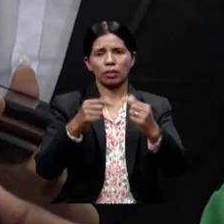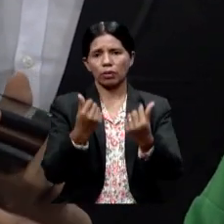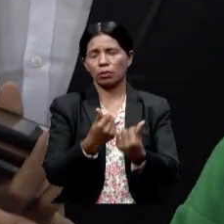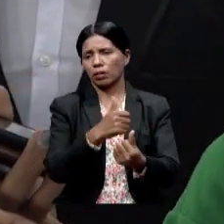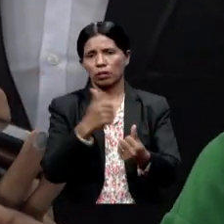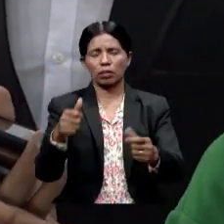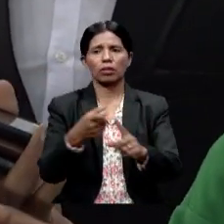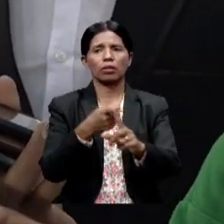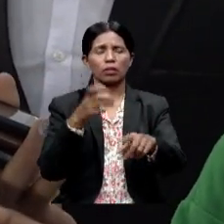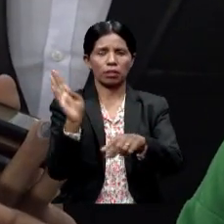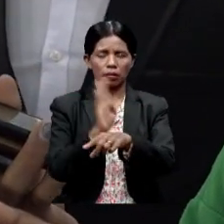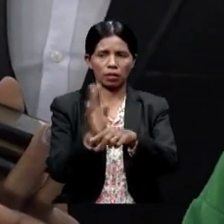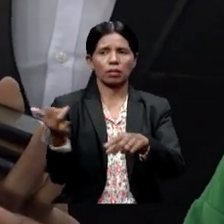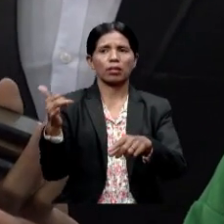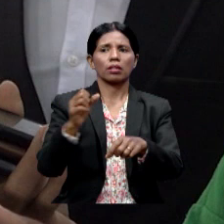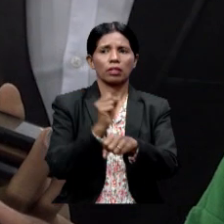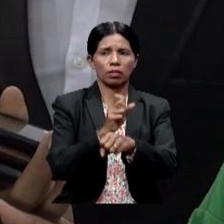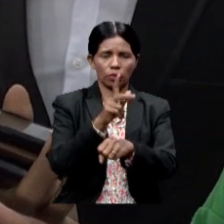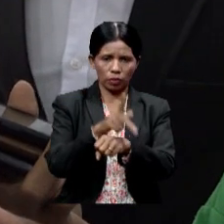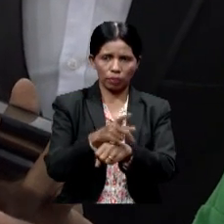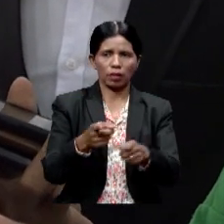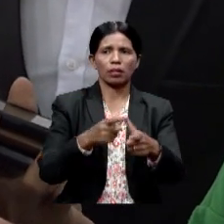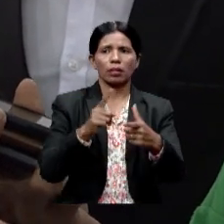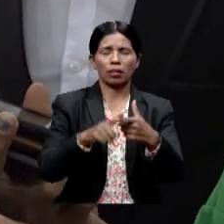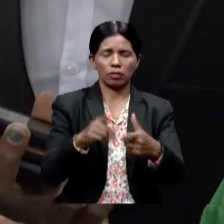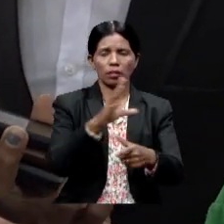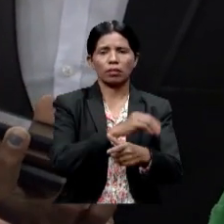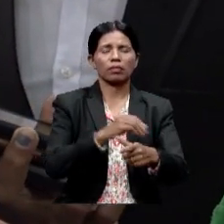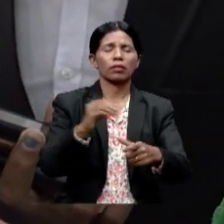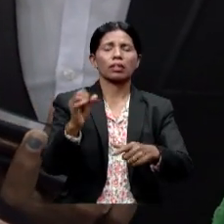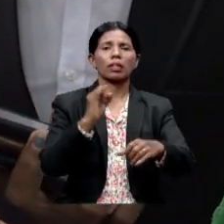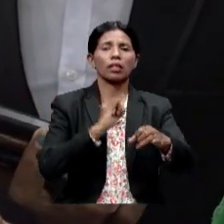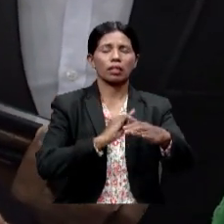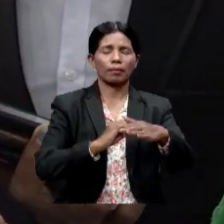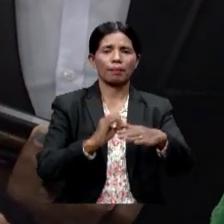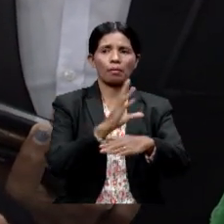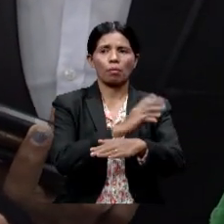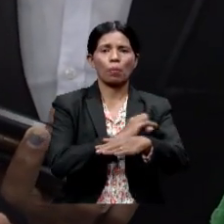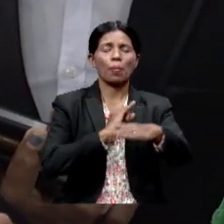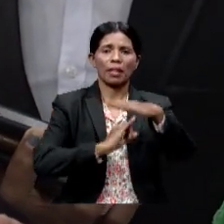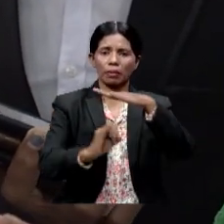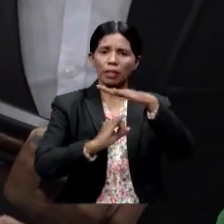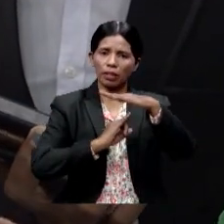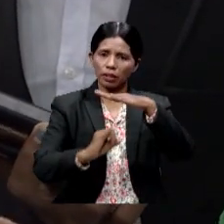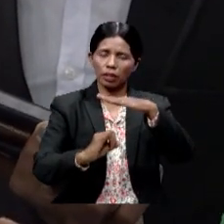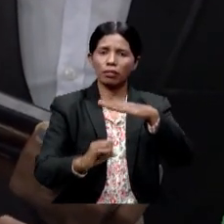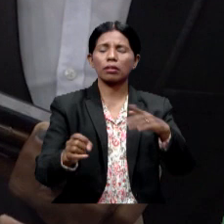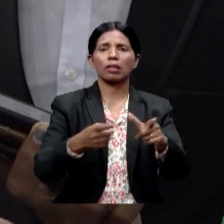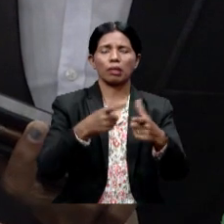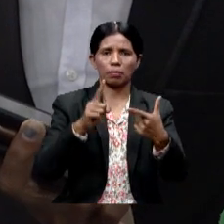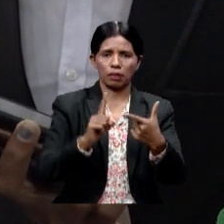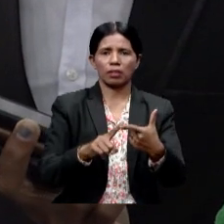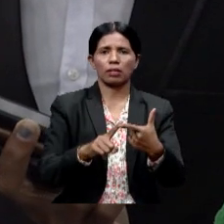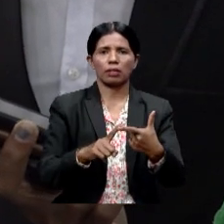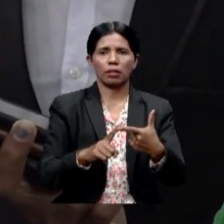russo, comércio, indústria, se FOP, depois imigração, depois vai a PC, carrega moço e